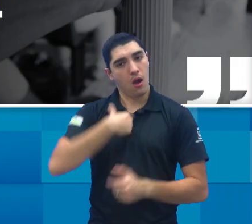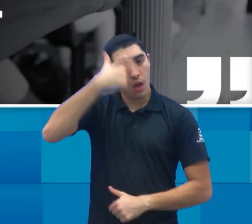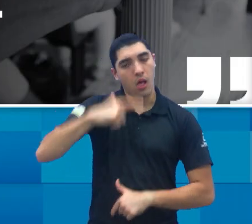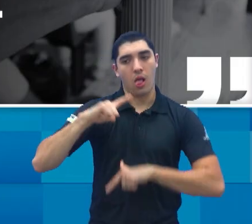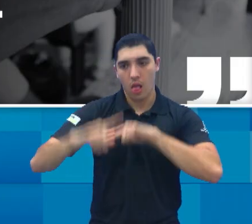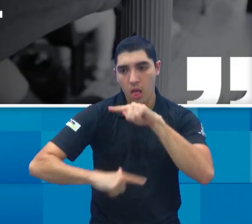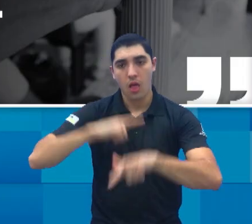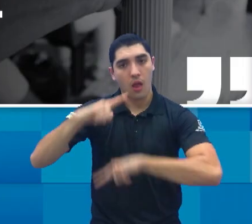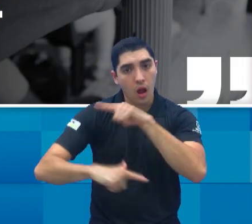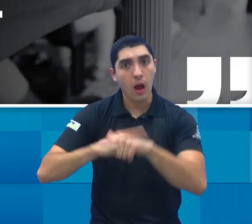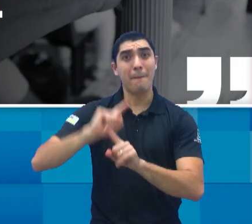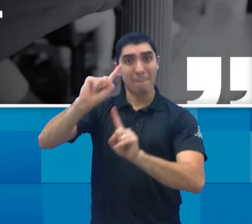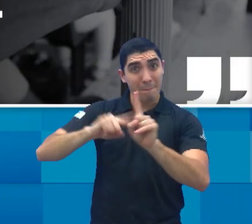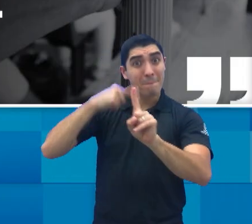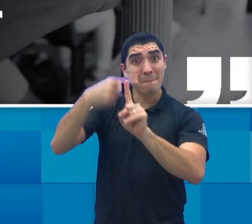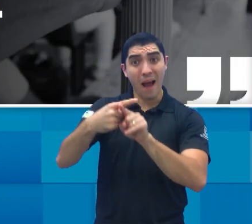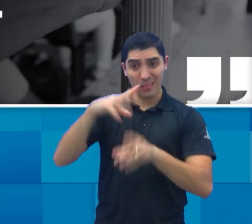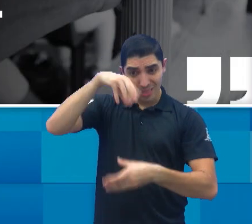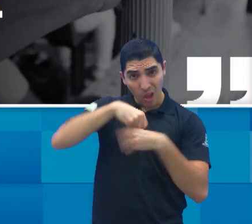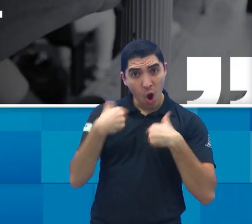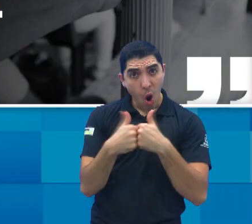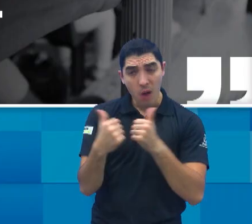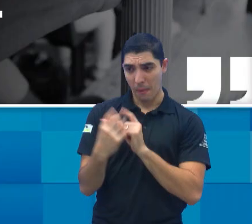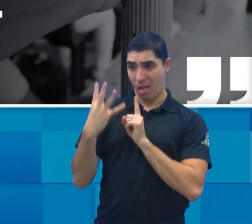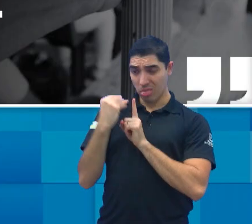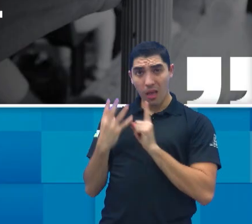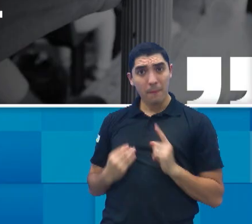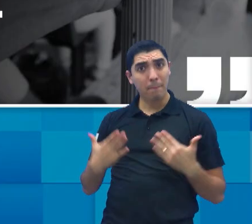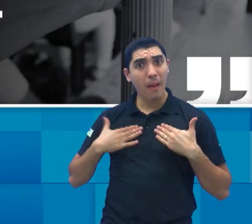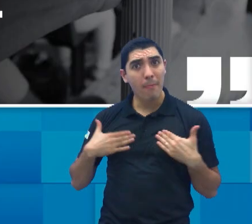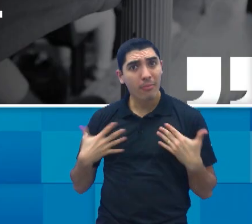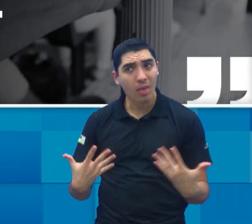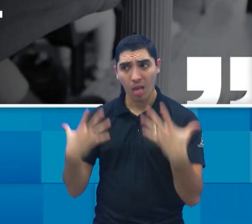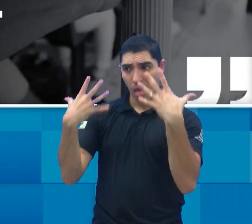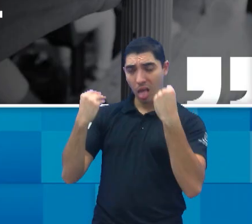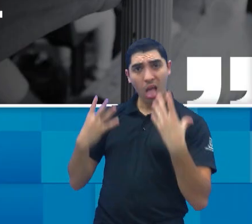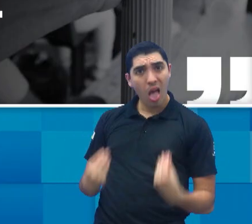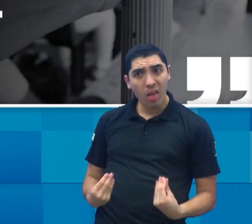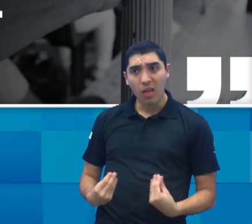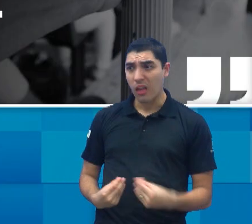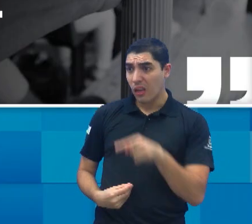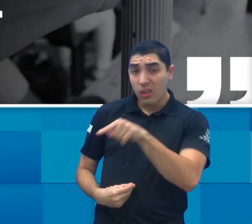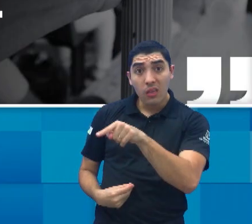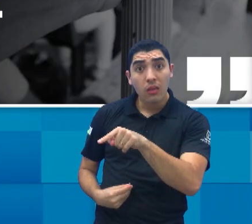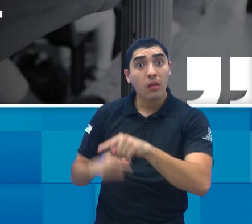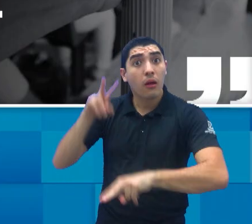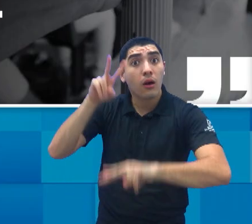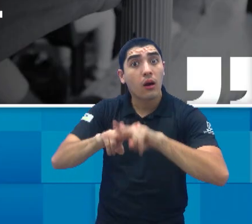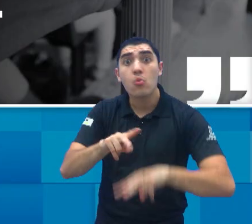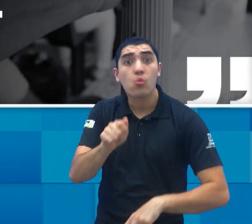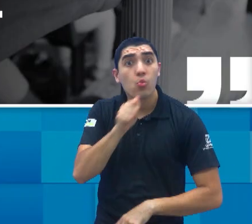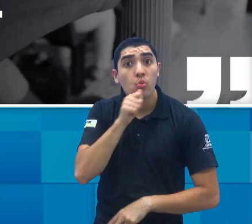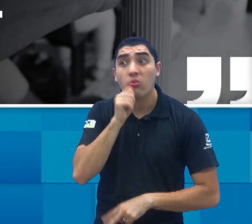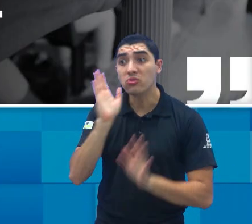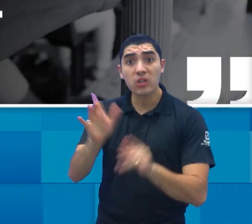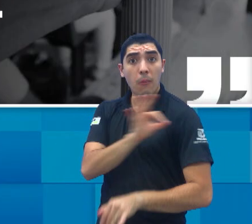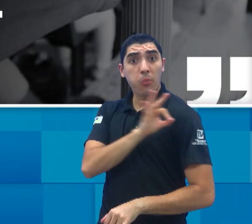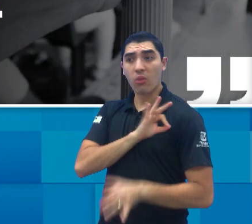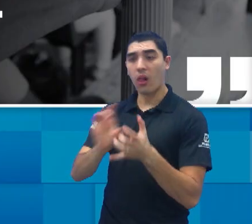passar por assédio no ônibus, e o abusador ainda ser liberado. Ele foi liberado, infelizmente. Já